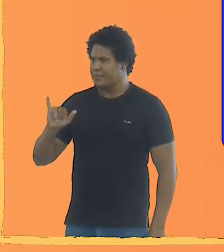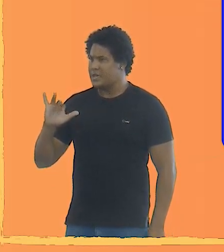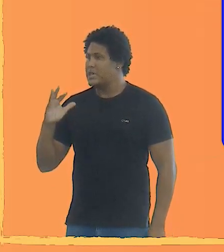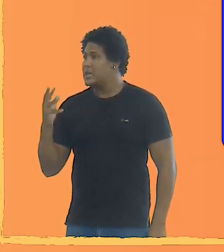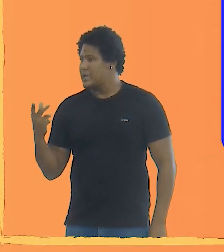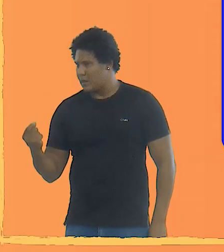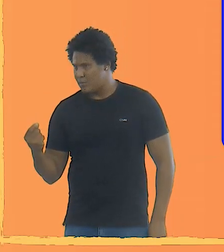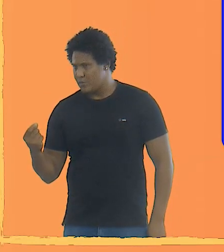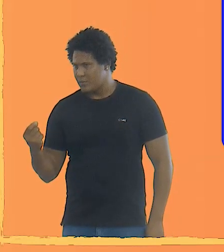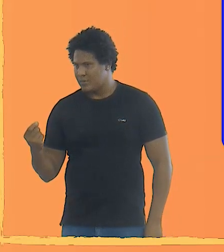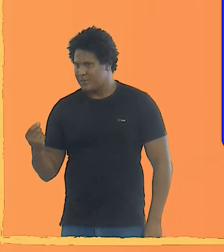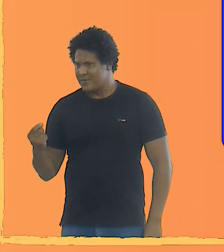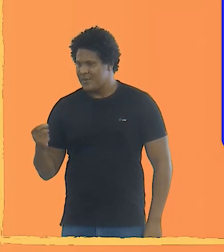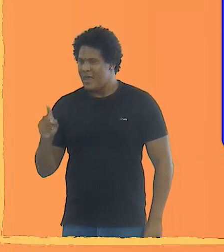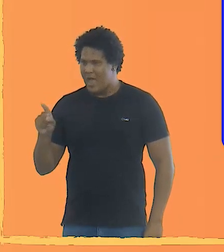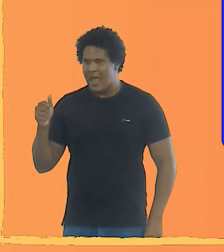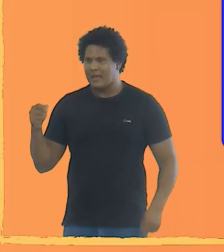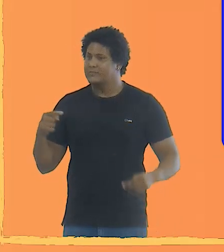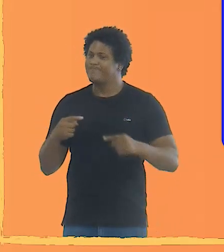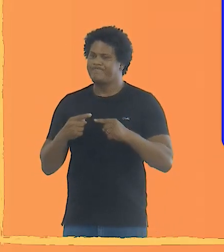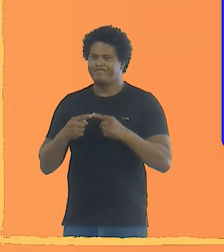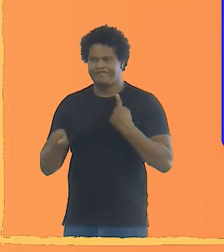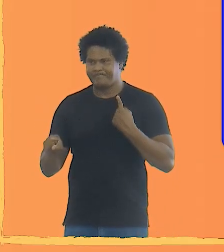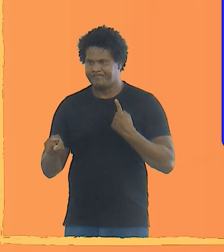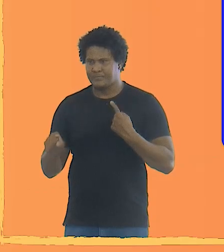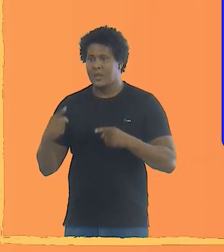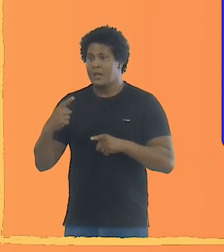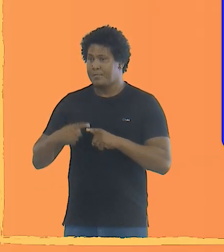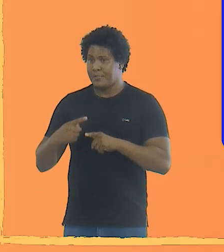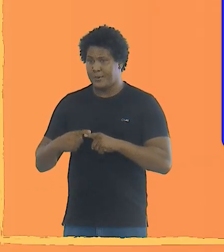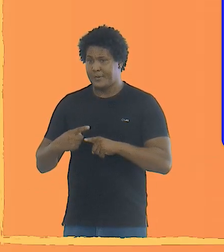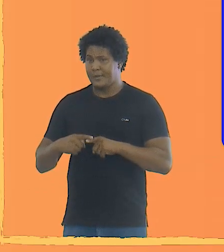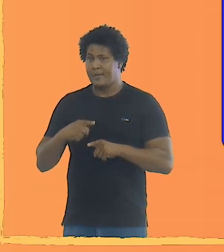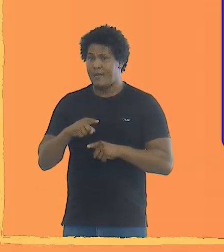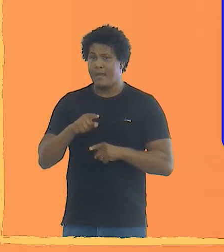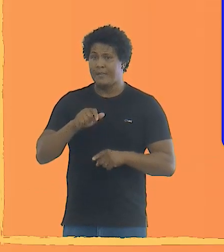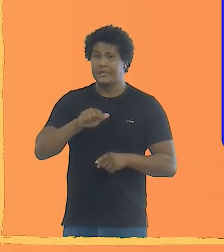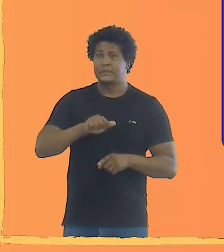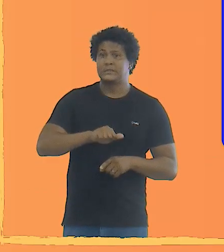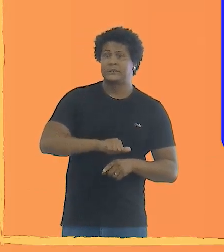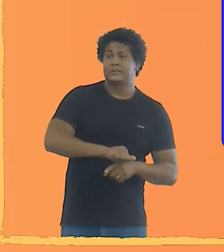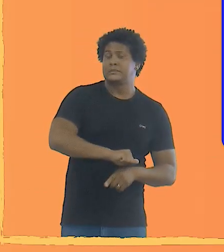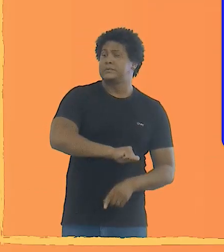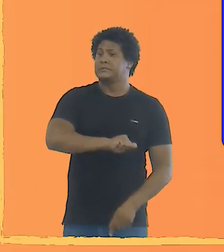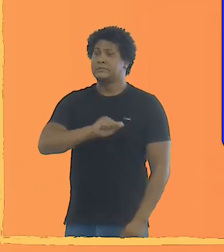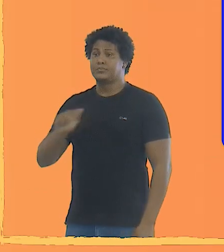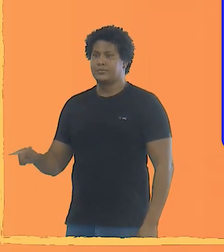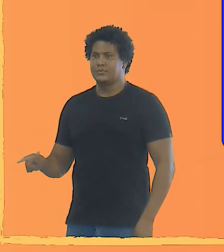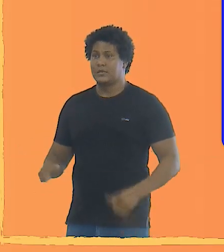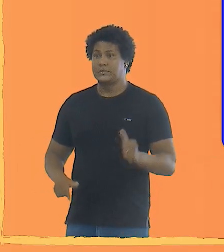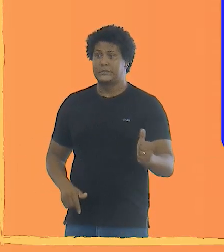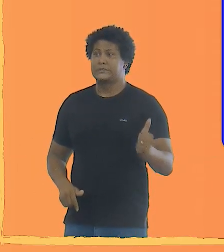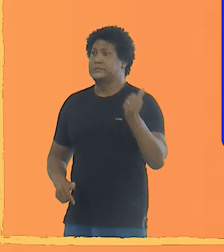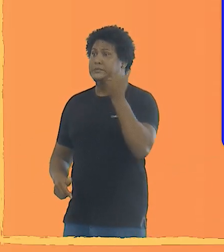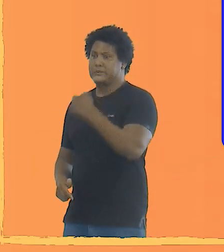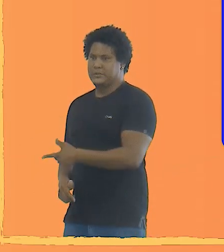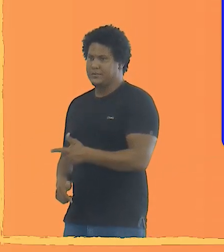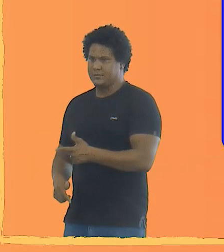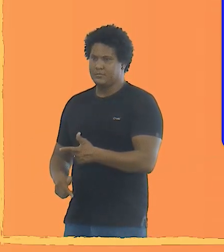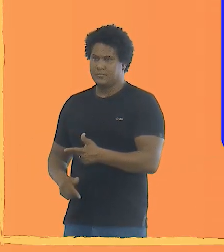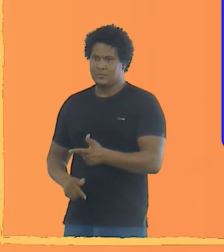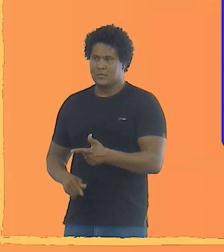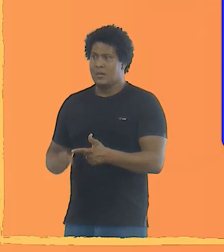Também não. Porque a questão diz que tem que ser superior à quantidade de clientes esperados. A